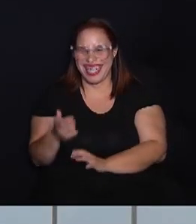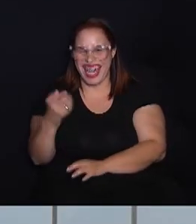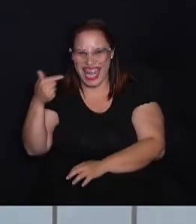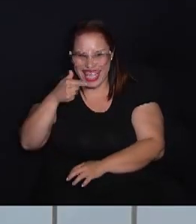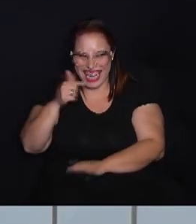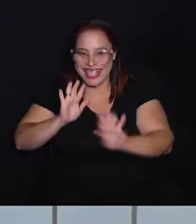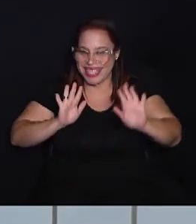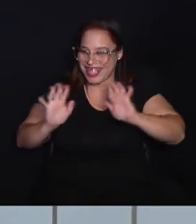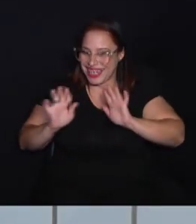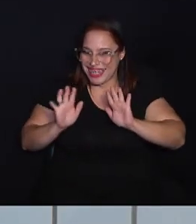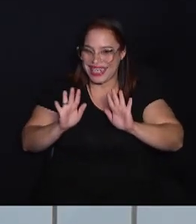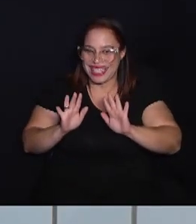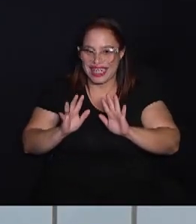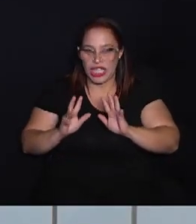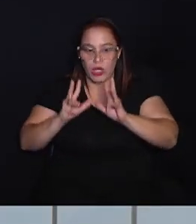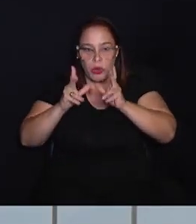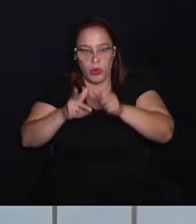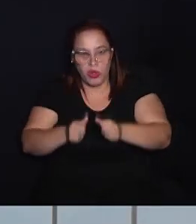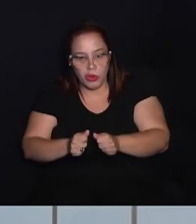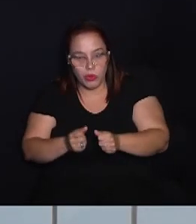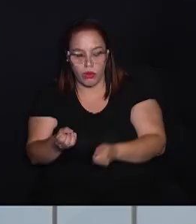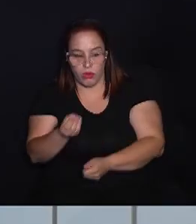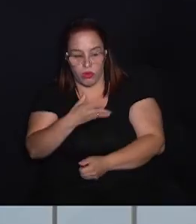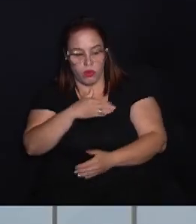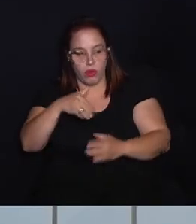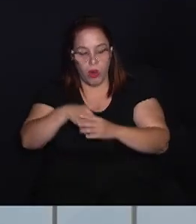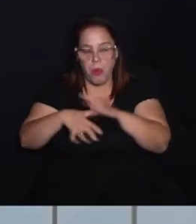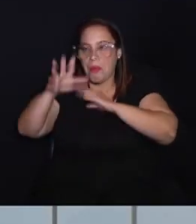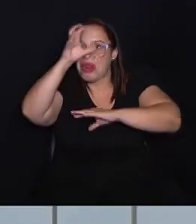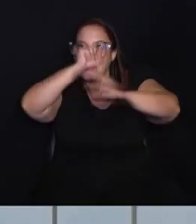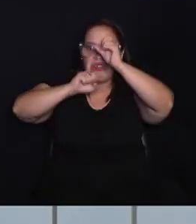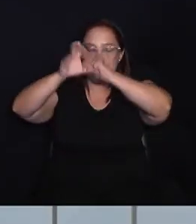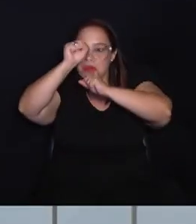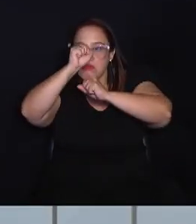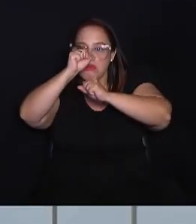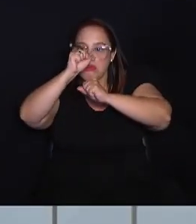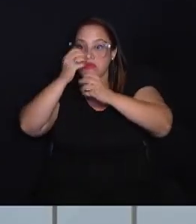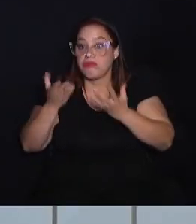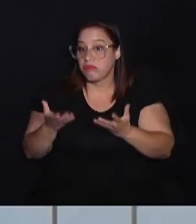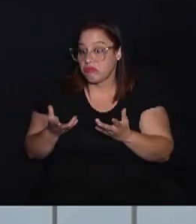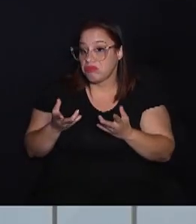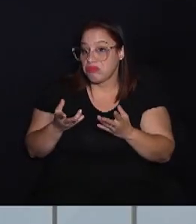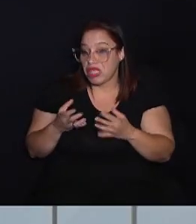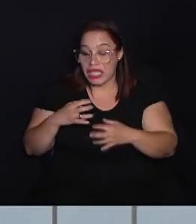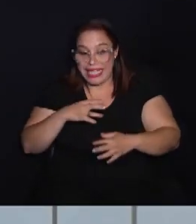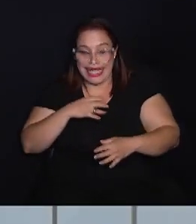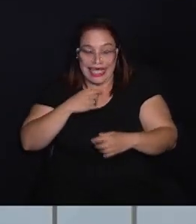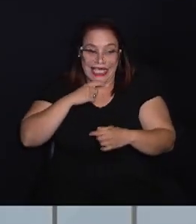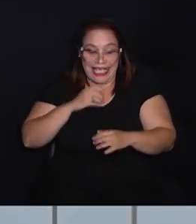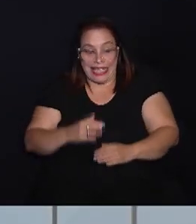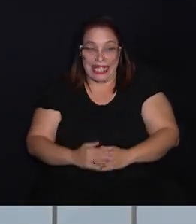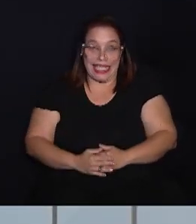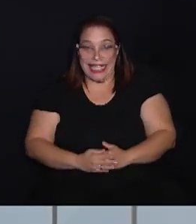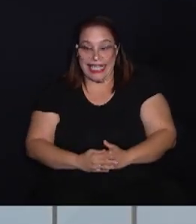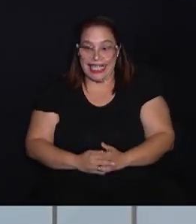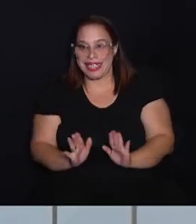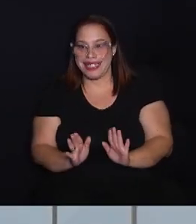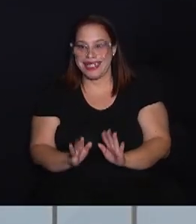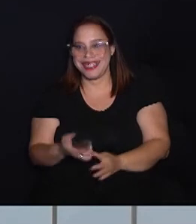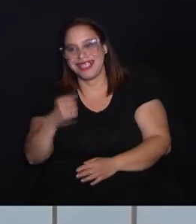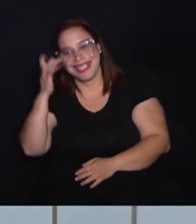Campinas. Uma cidade tão grande, uma metrópole, mais de 1 milhão de habitantes. Presidente, neste